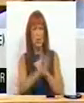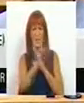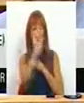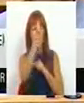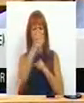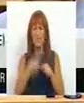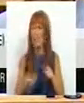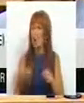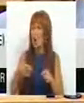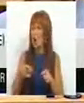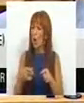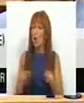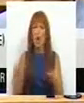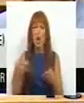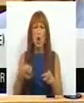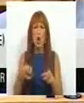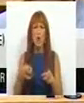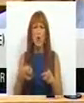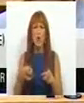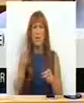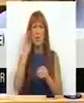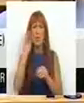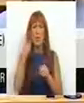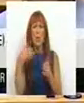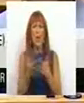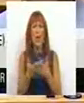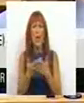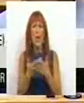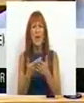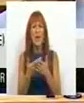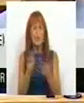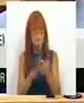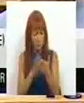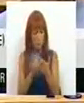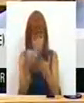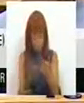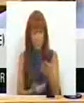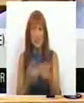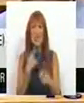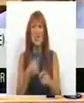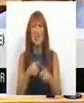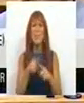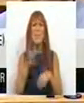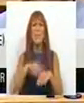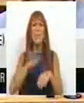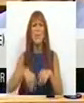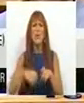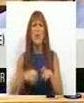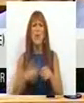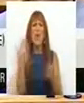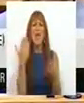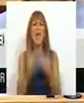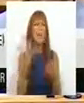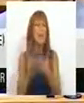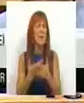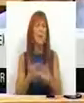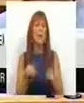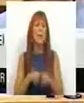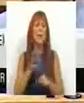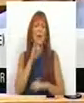Socialista, são nove recomendações de facto. Recomendamos, por isso, que se estude